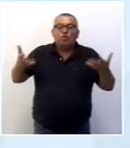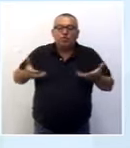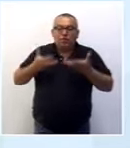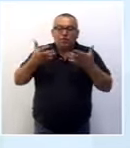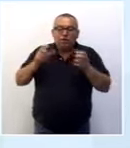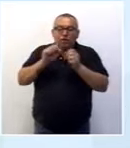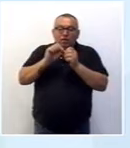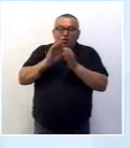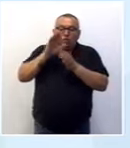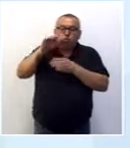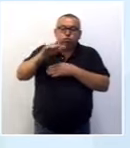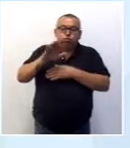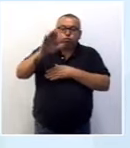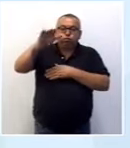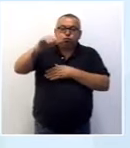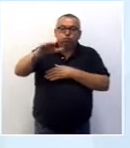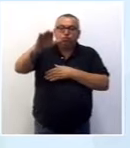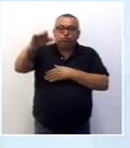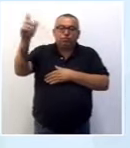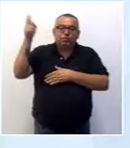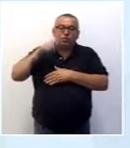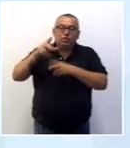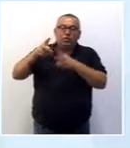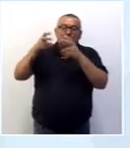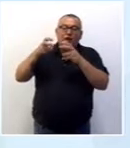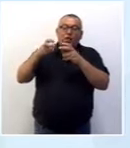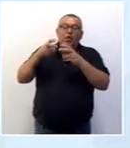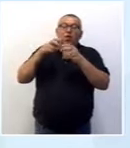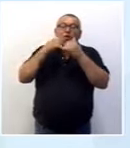onda e capto a assinatura dessa onda, né? Por exemplo, o radar.